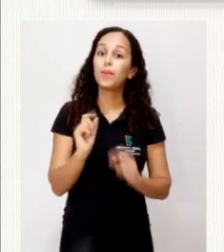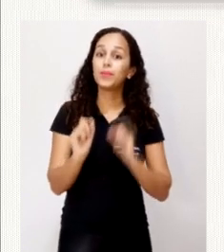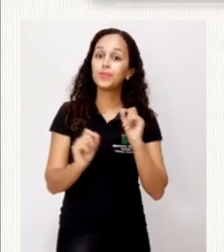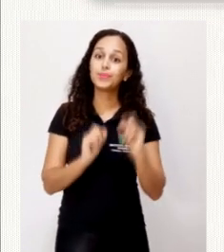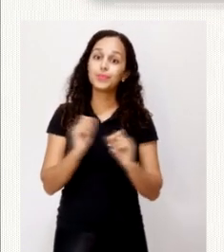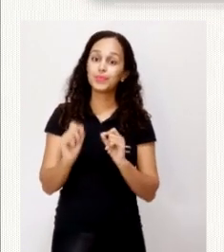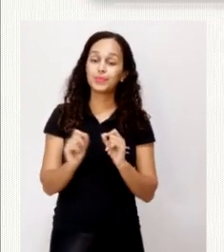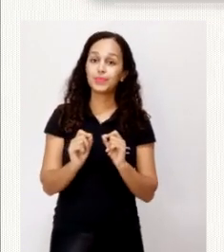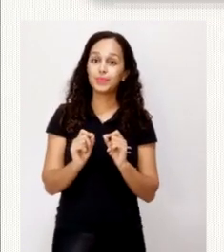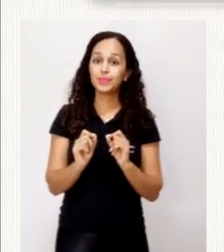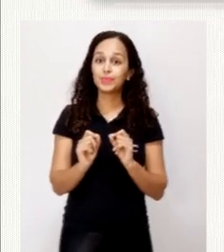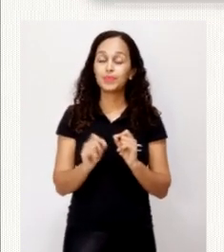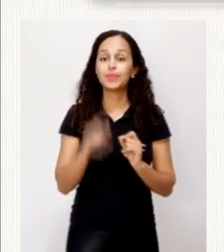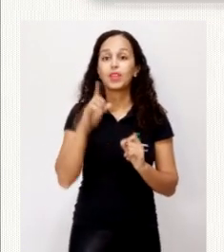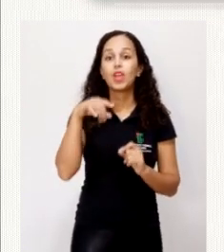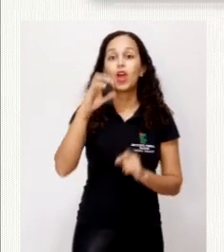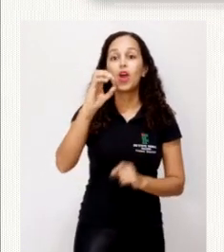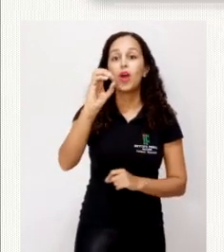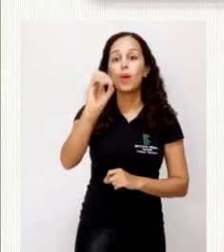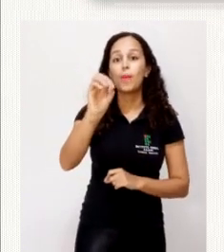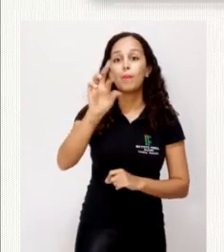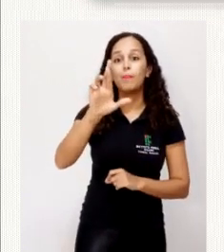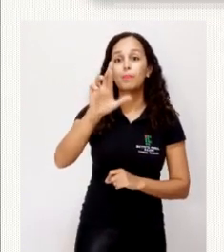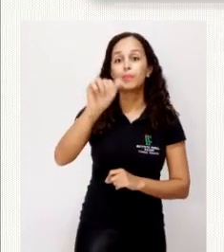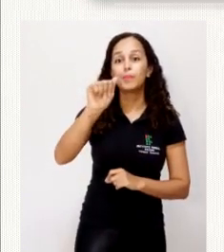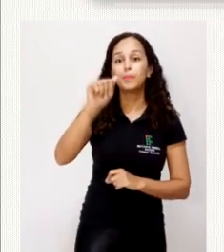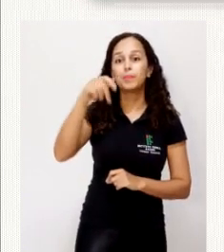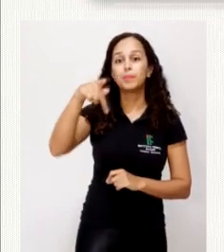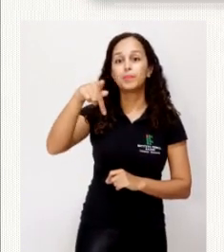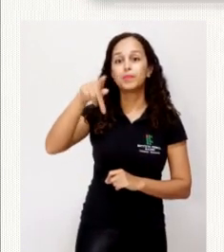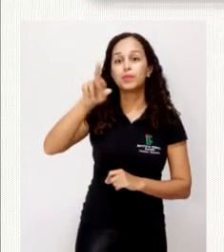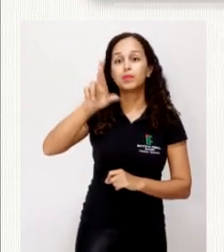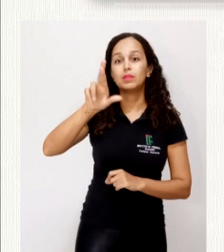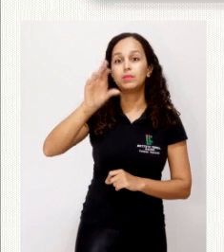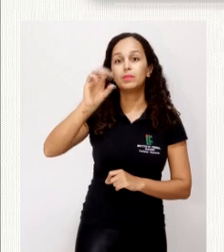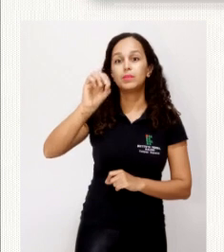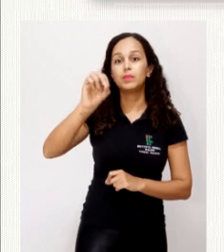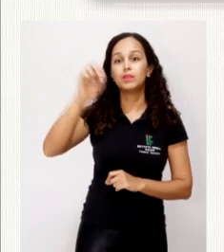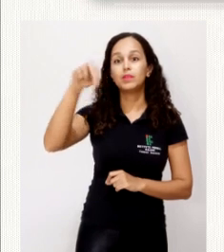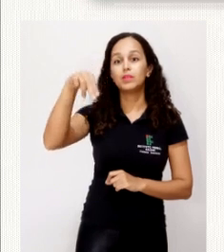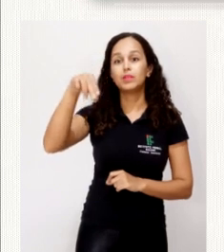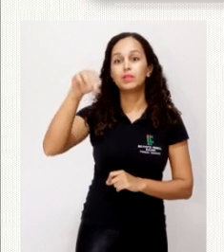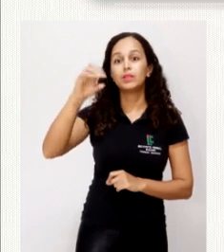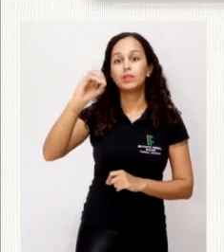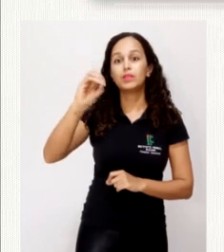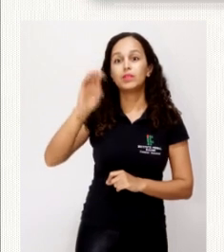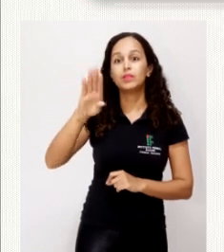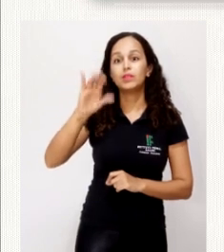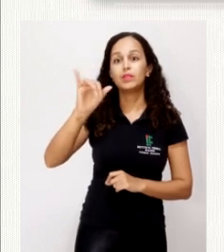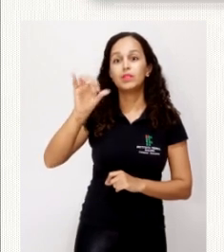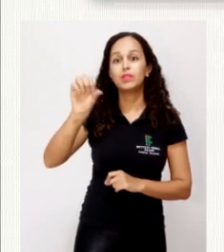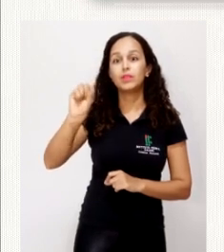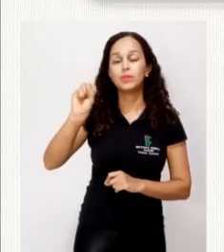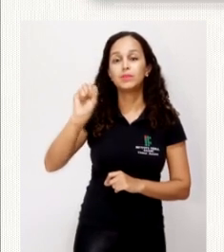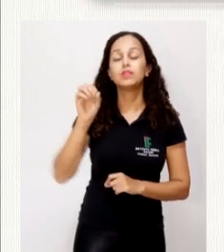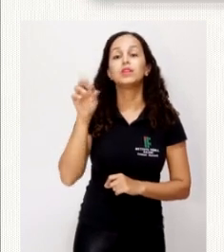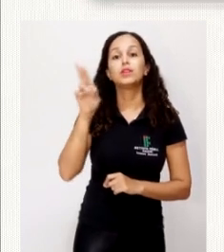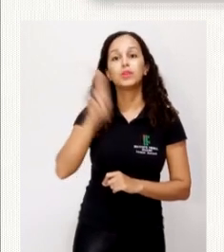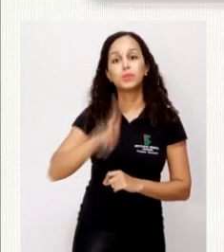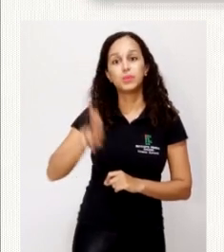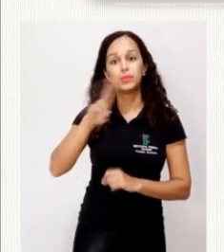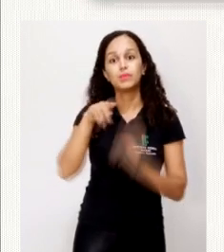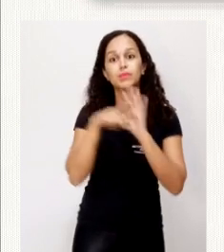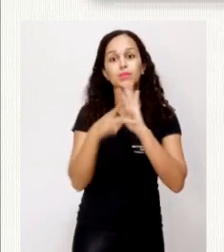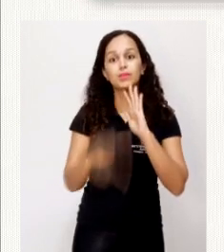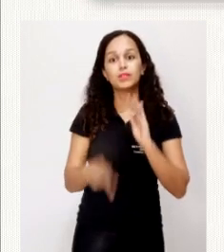exemplo disso refere-se à Auropronobis, que já é bem conhecida em todo o Brasil, mas faz